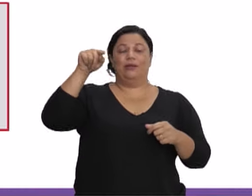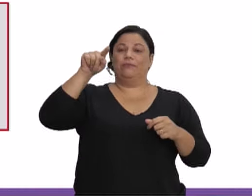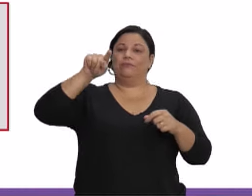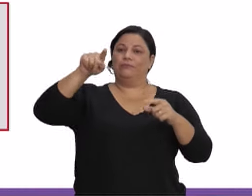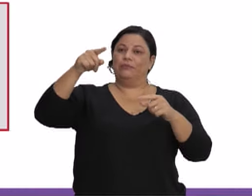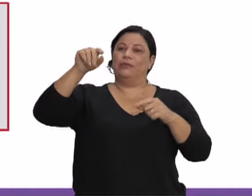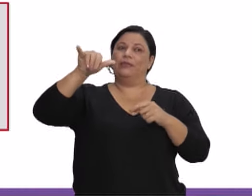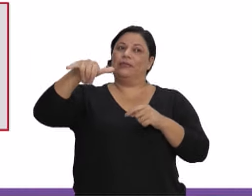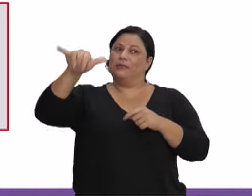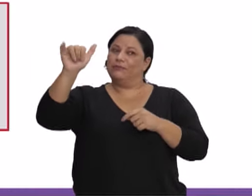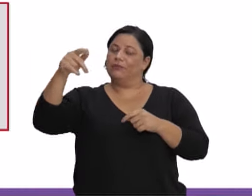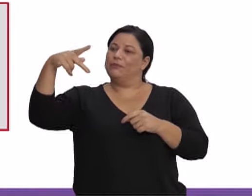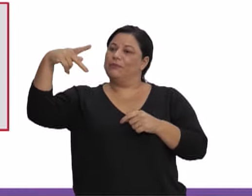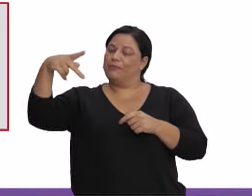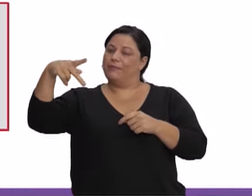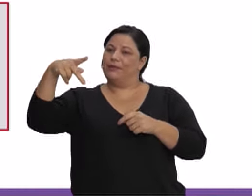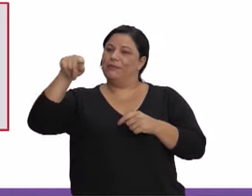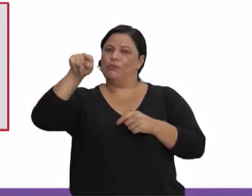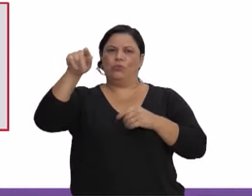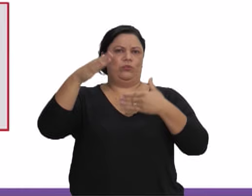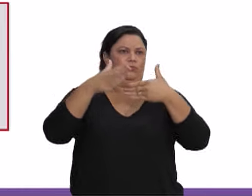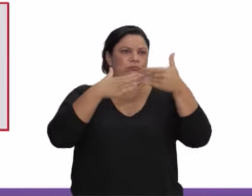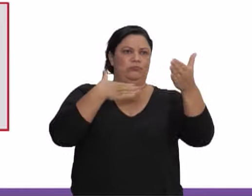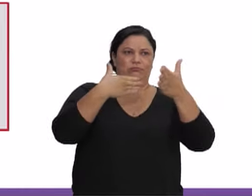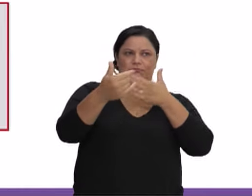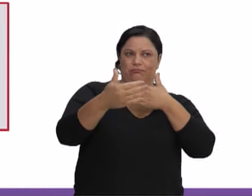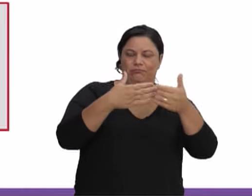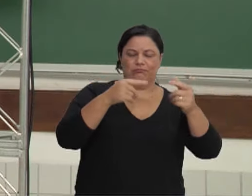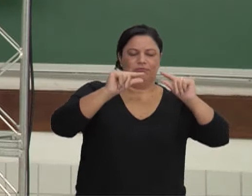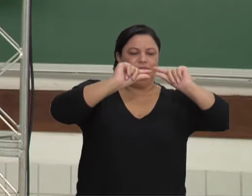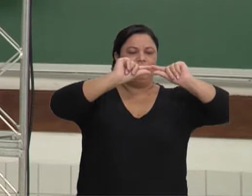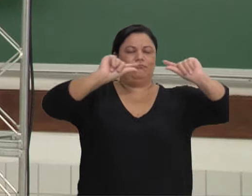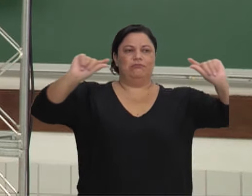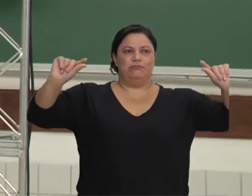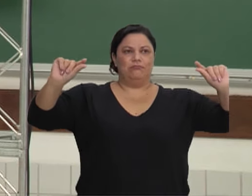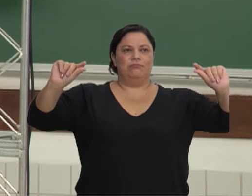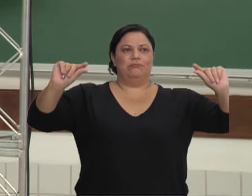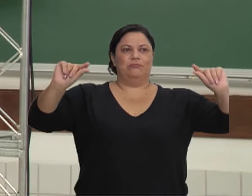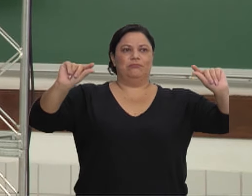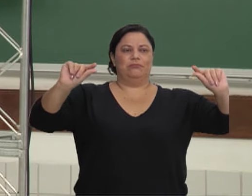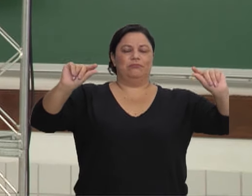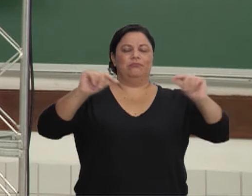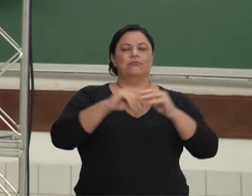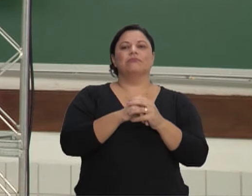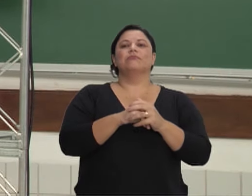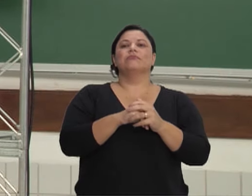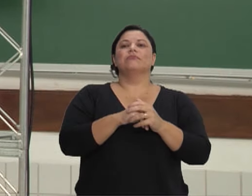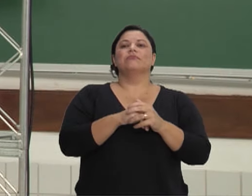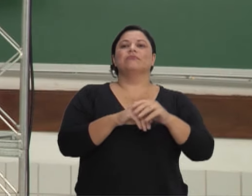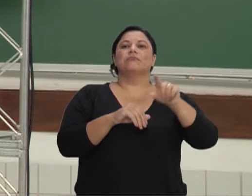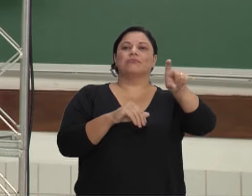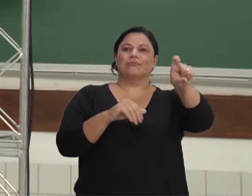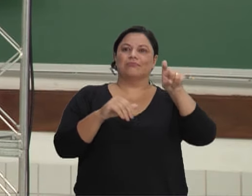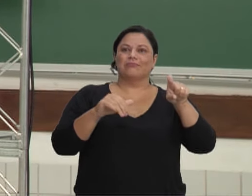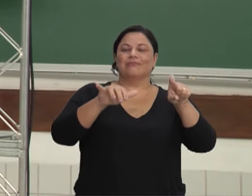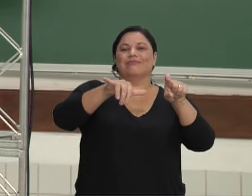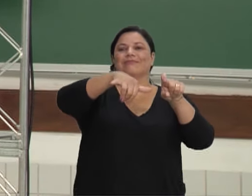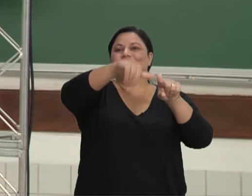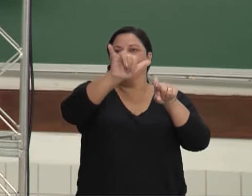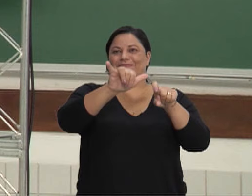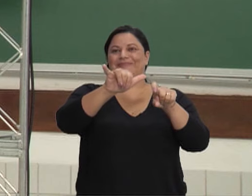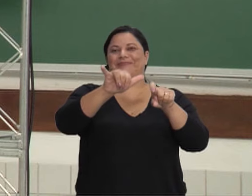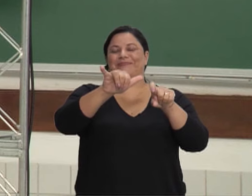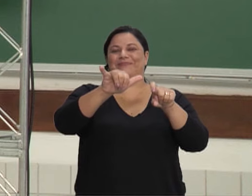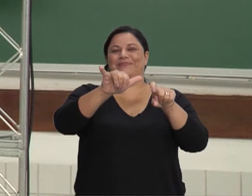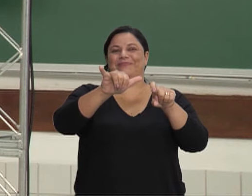que está aqui na equação geral da reta, né? A de x mais b y mais c igual